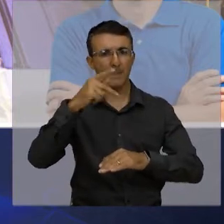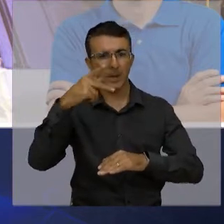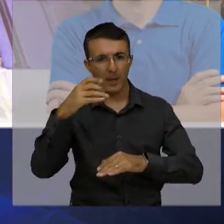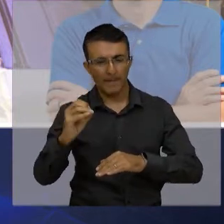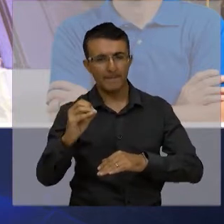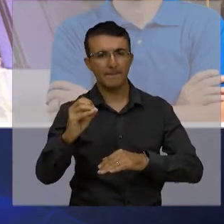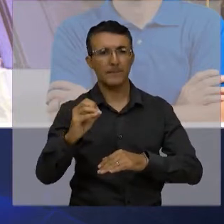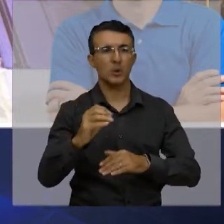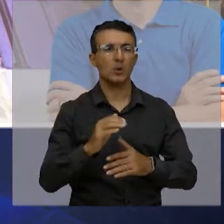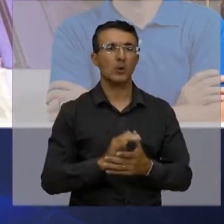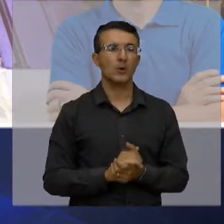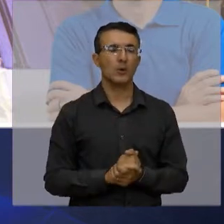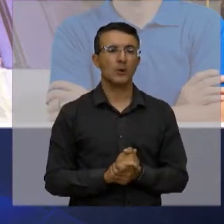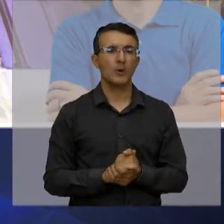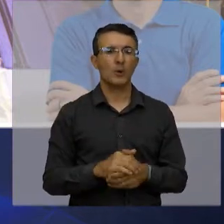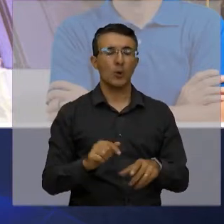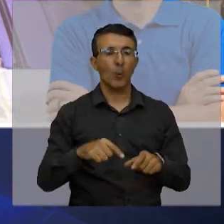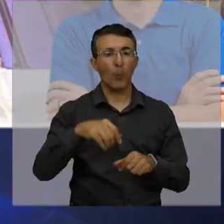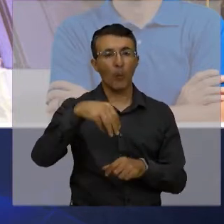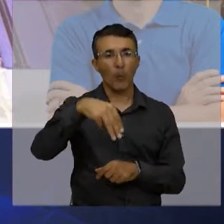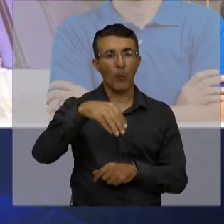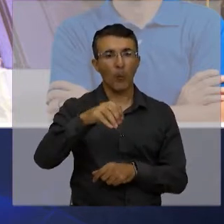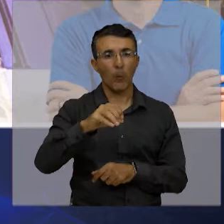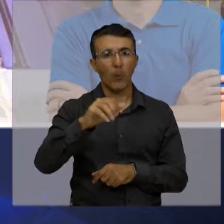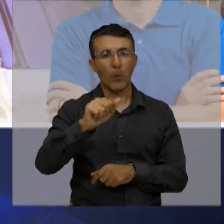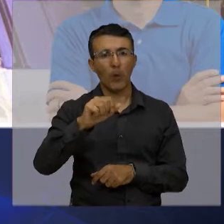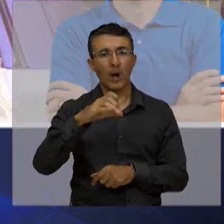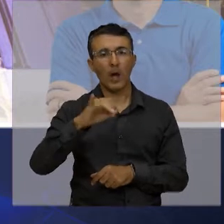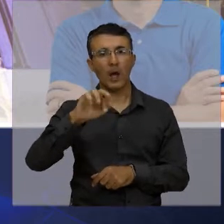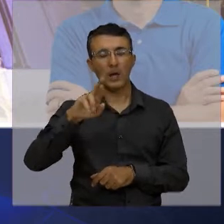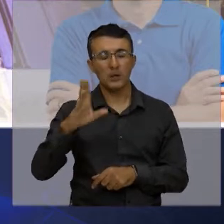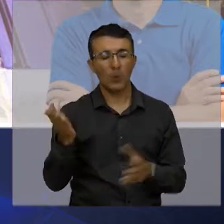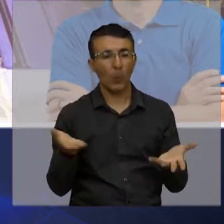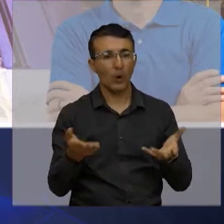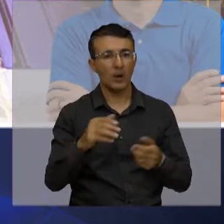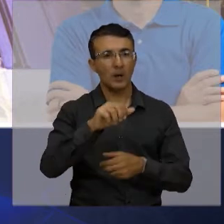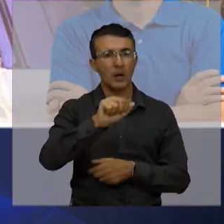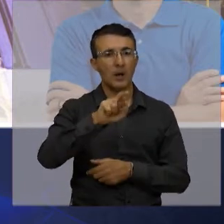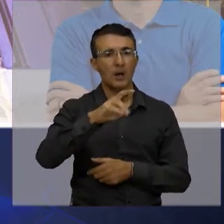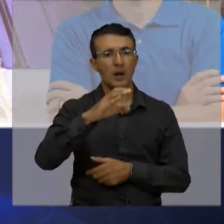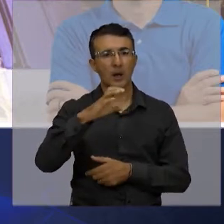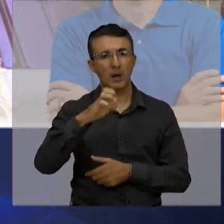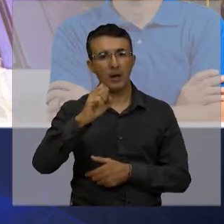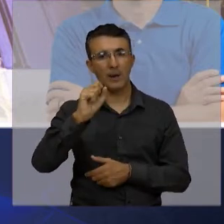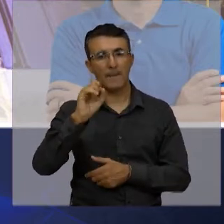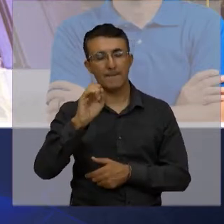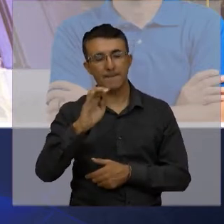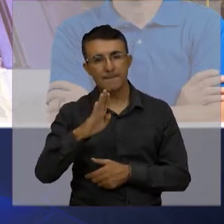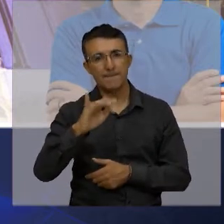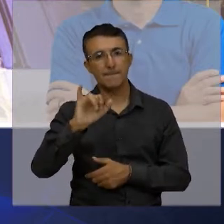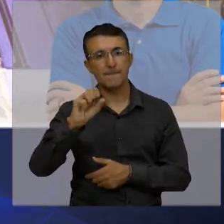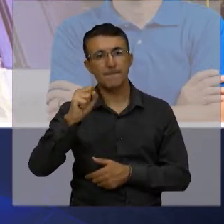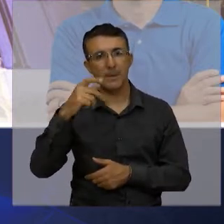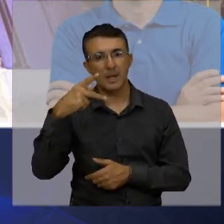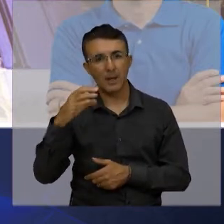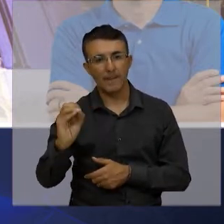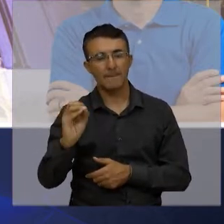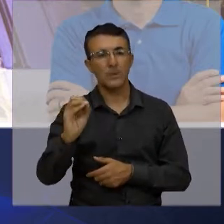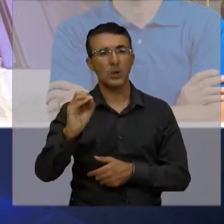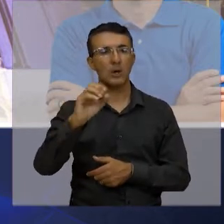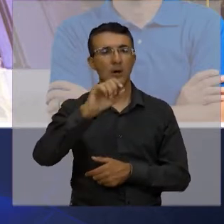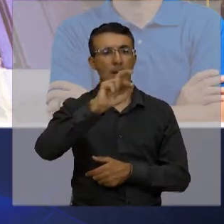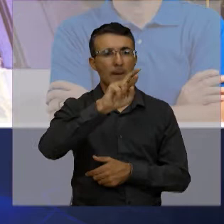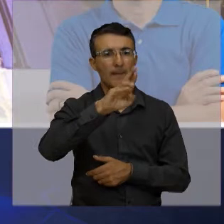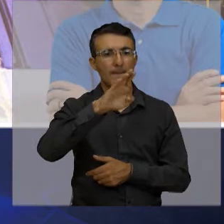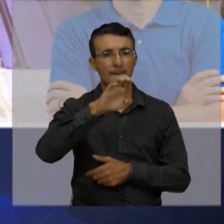Dom Moacir, que hoje é arcebispo de Ribeirão Preto. E agora nós estamos com o Dom